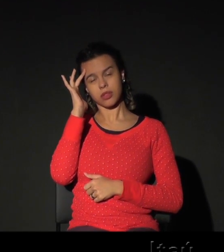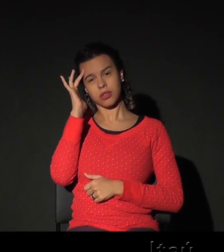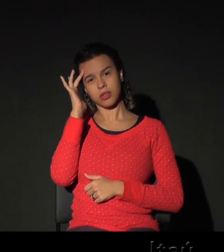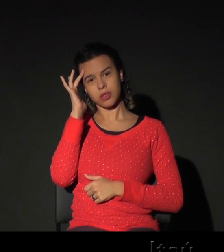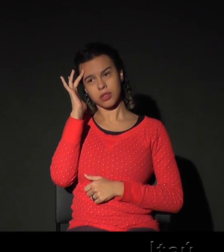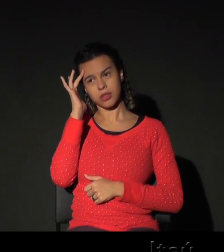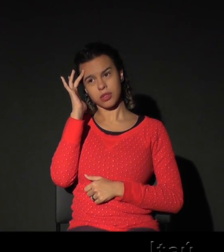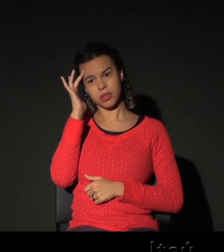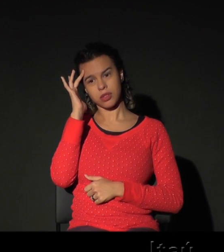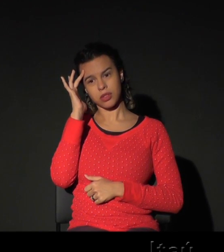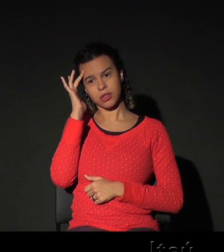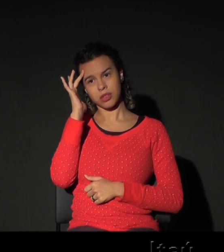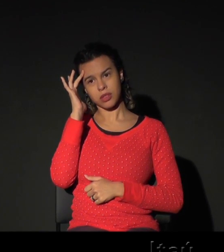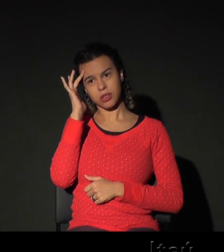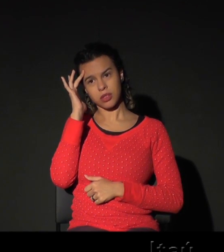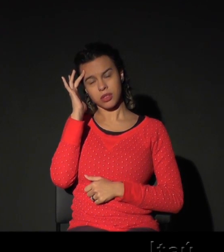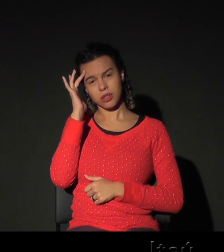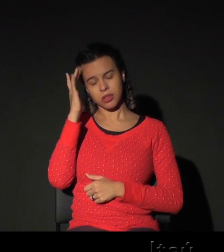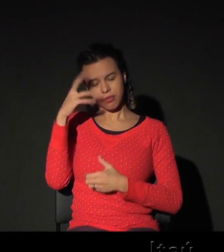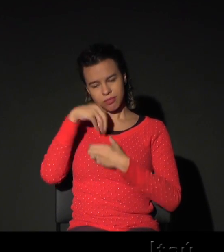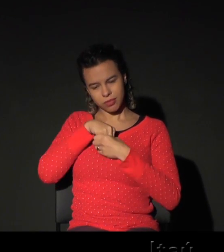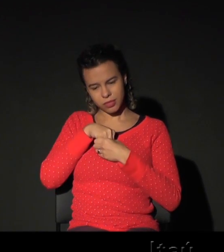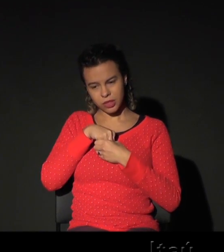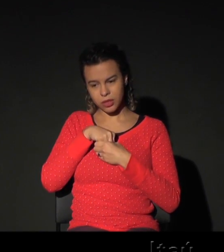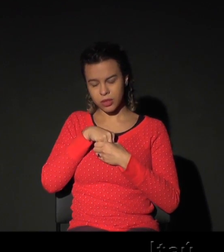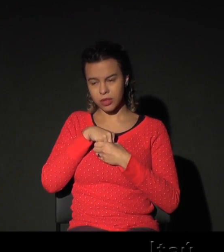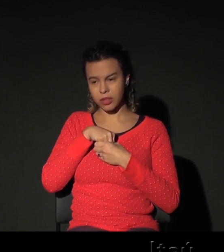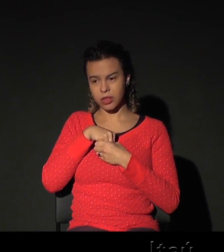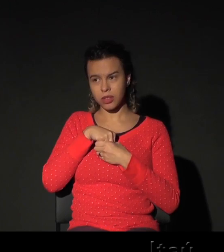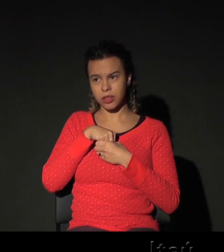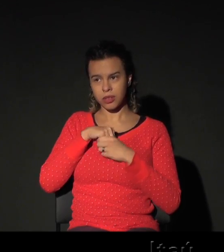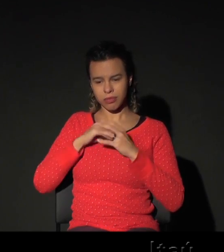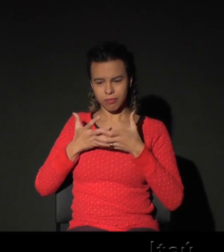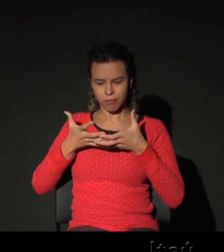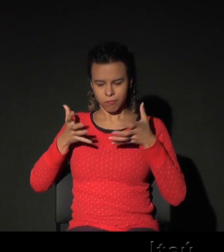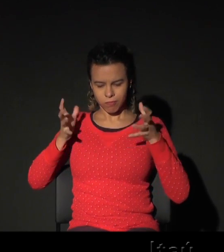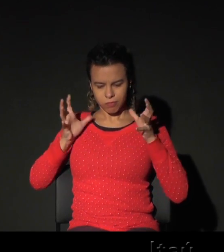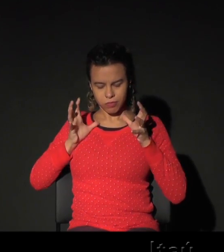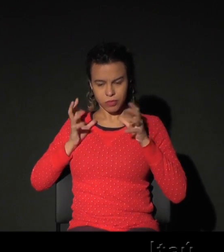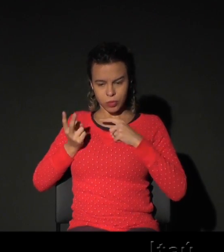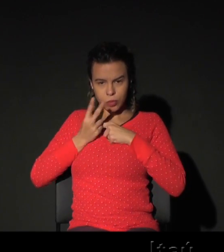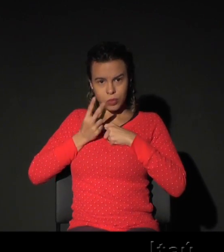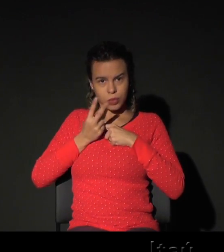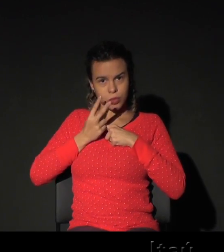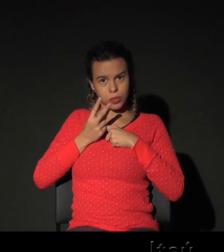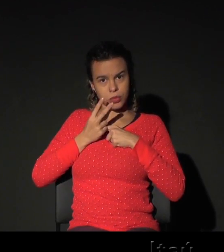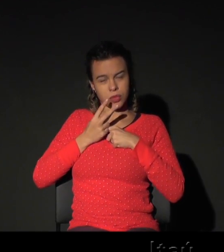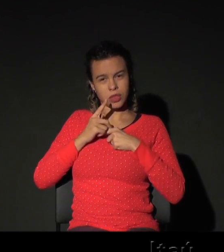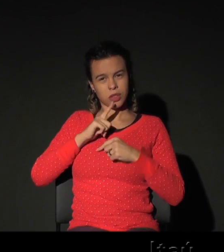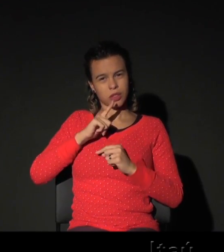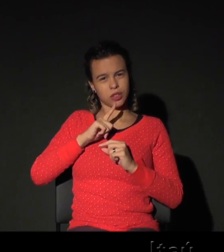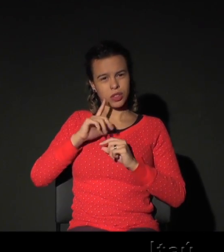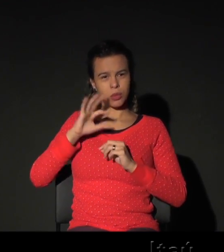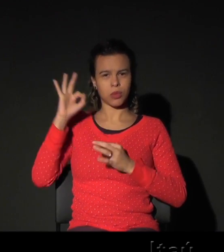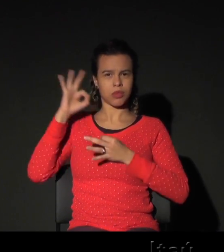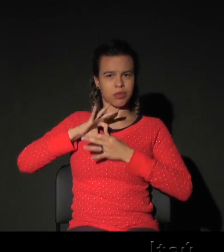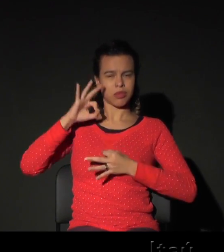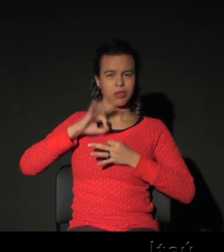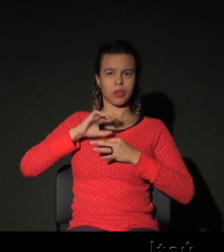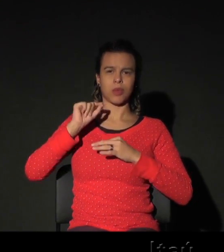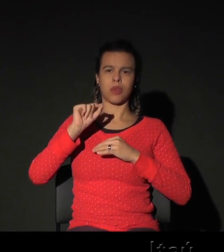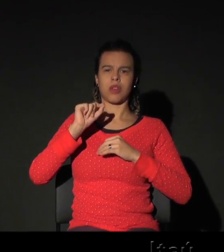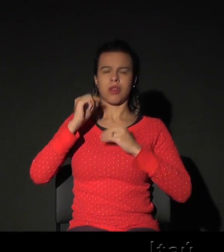pessoa me criaram dentro de um de uma redoma e eu tinha uns antos espirituais